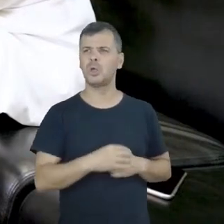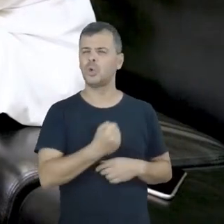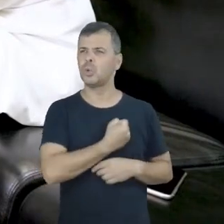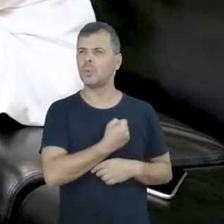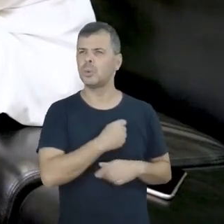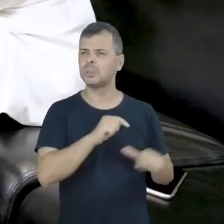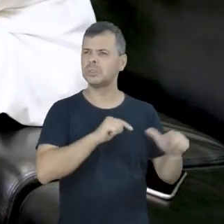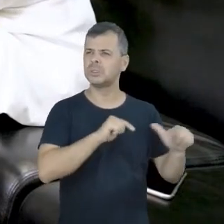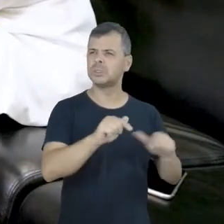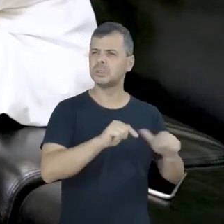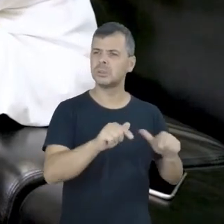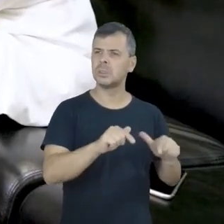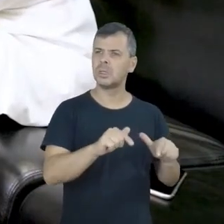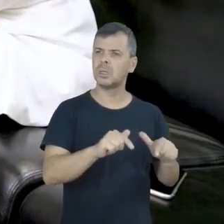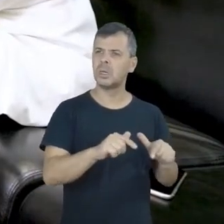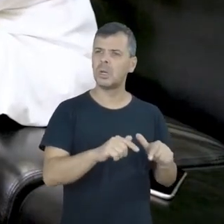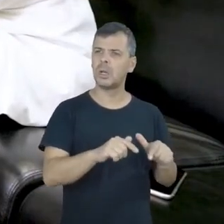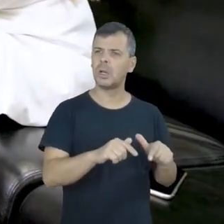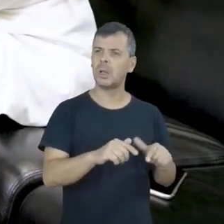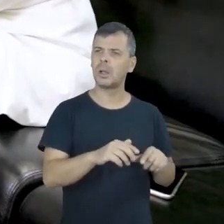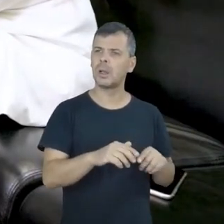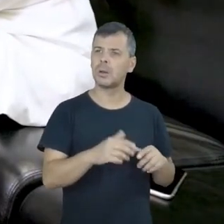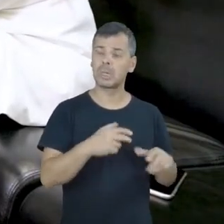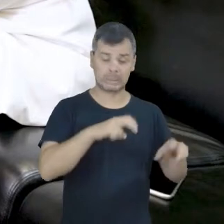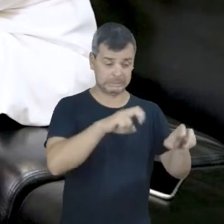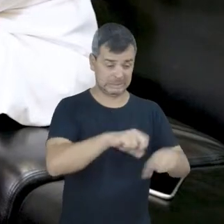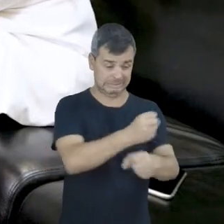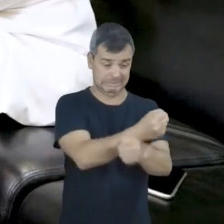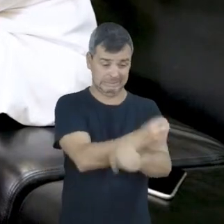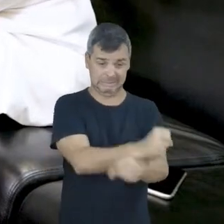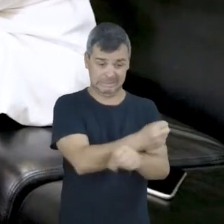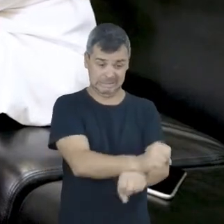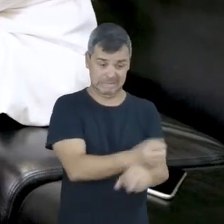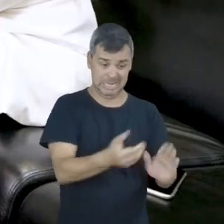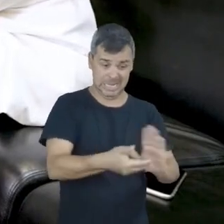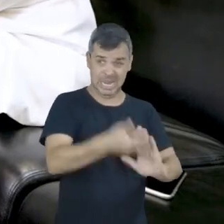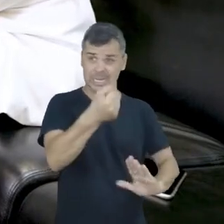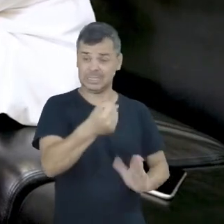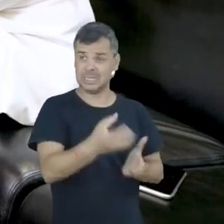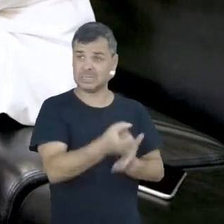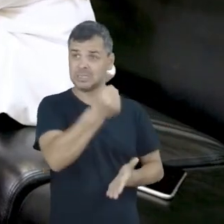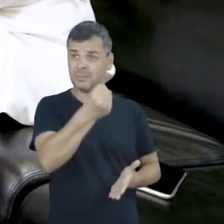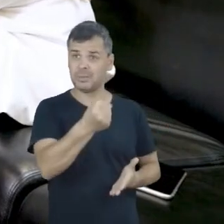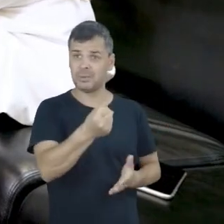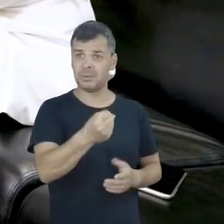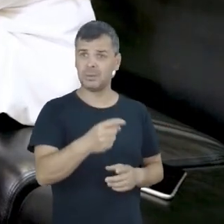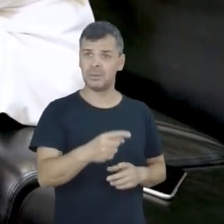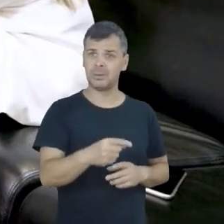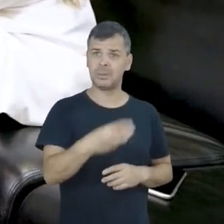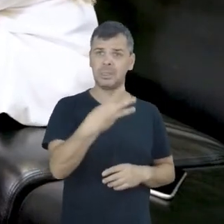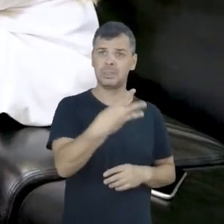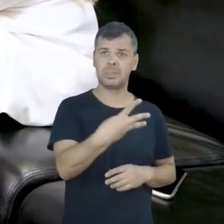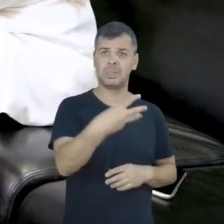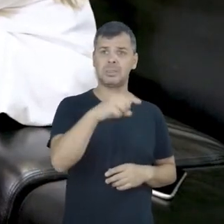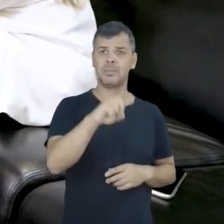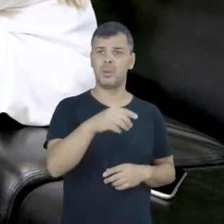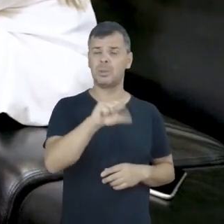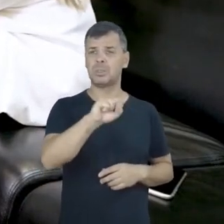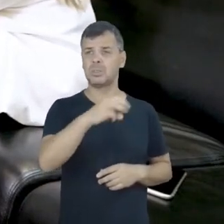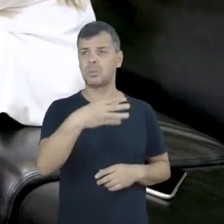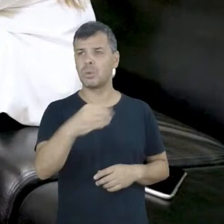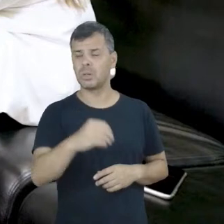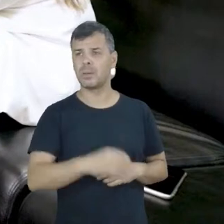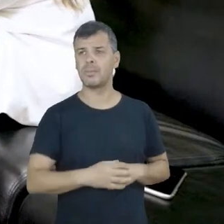de trabalhadores em trabalhos resgatados foi enorme. 3.240.